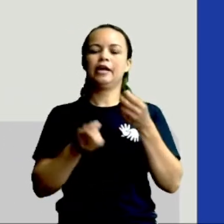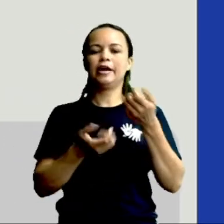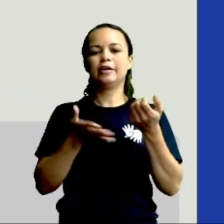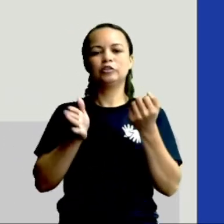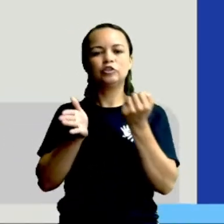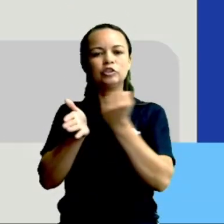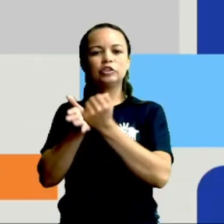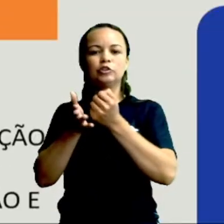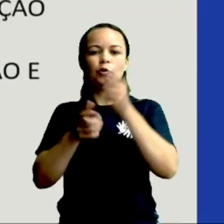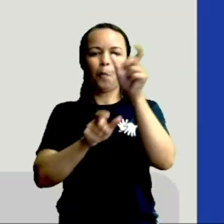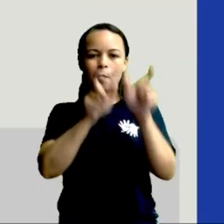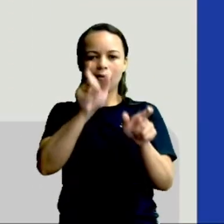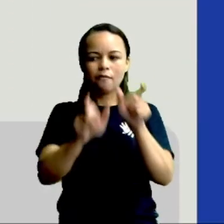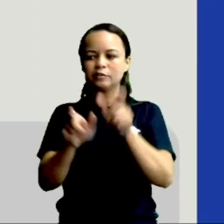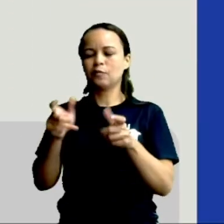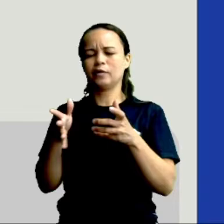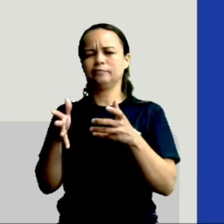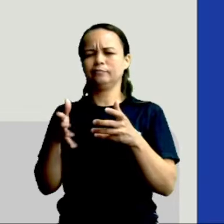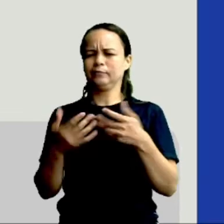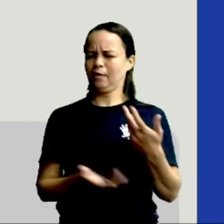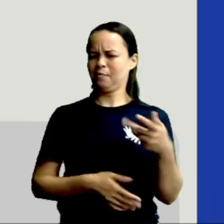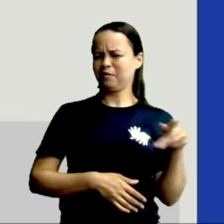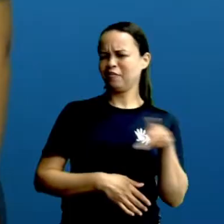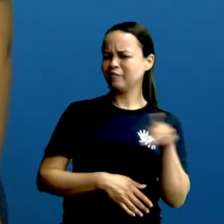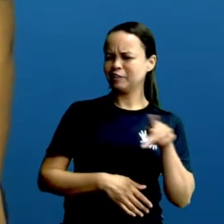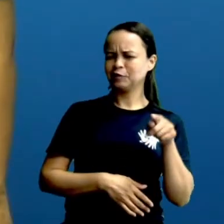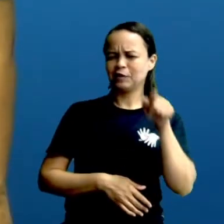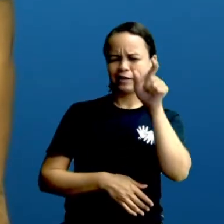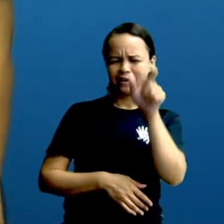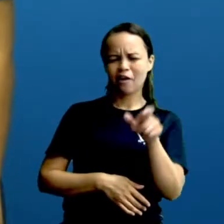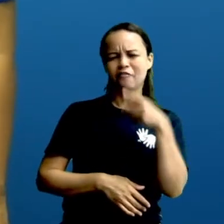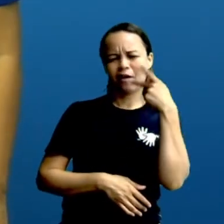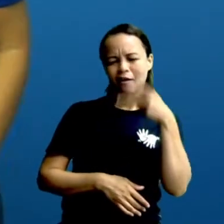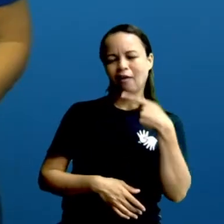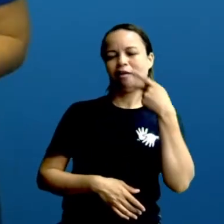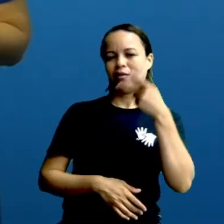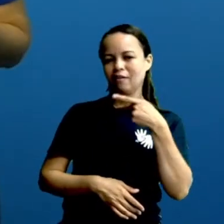pessoais. Ah, professora, a senhora falou,